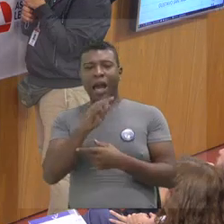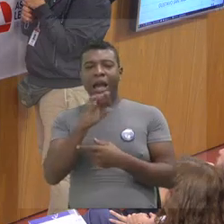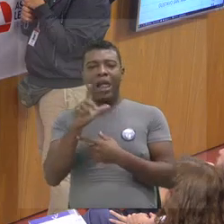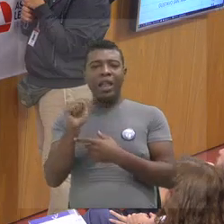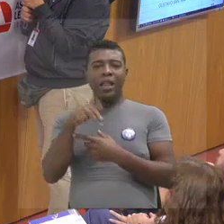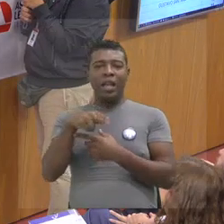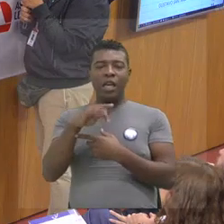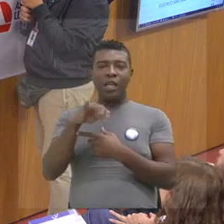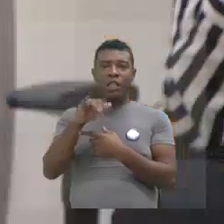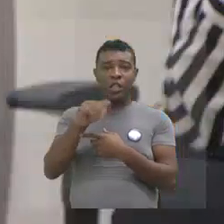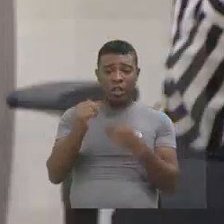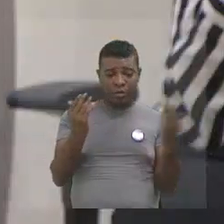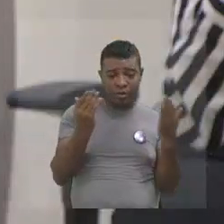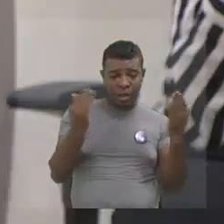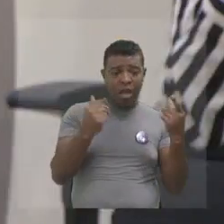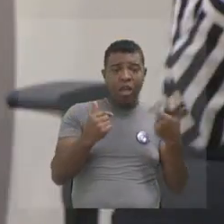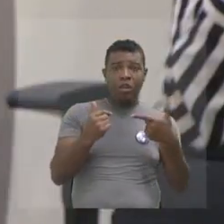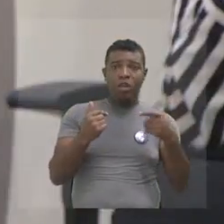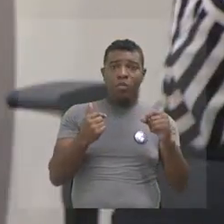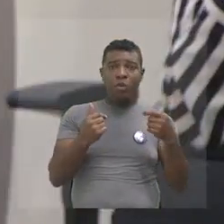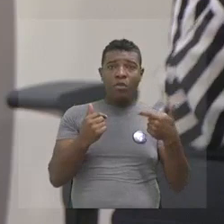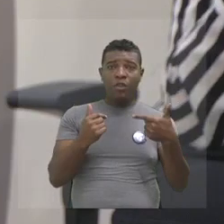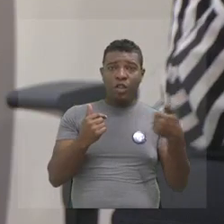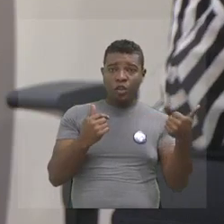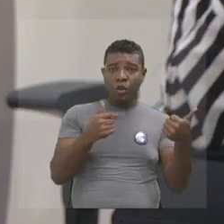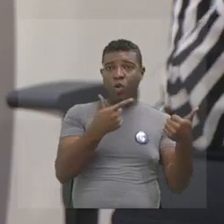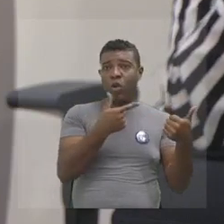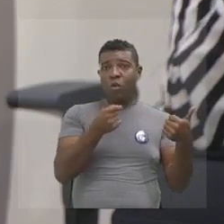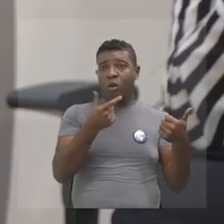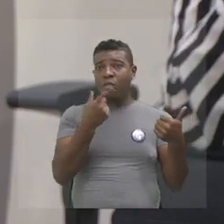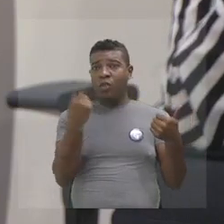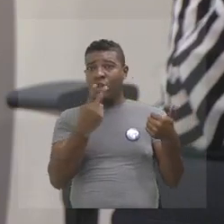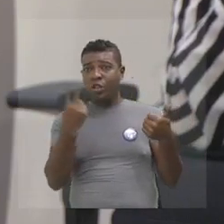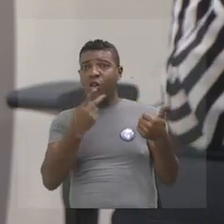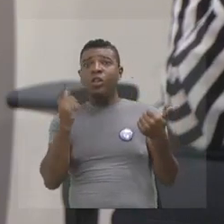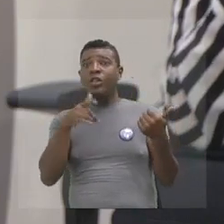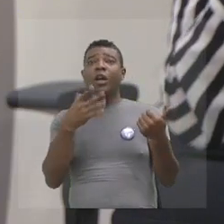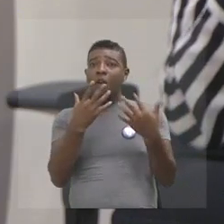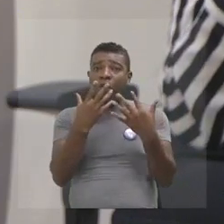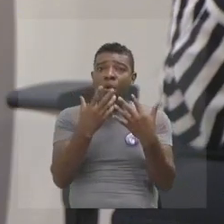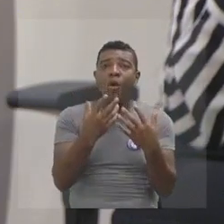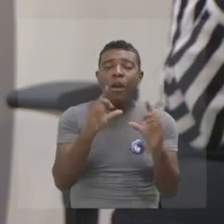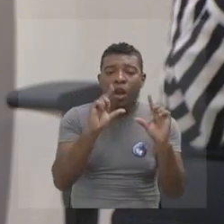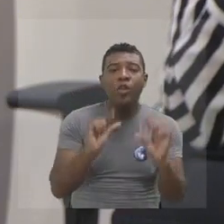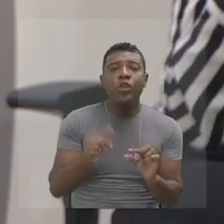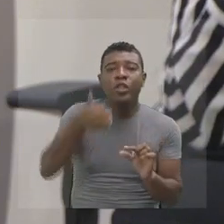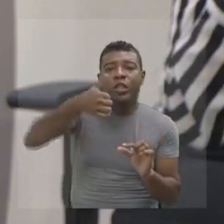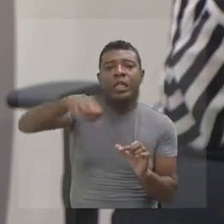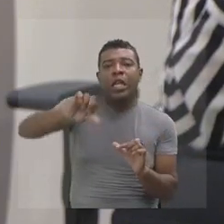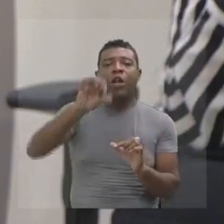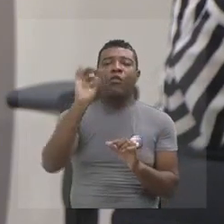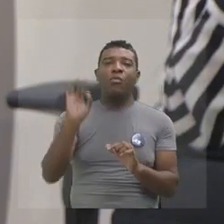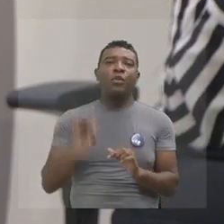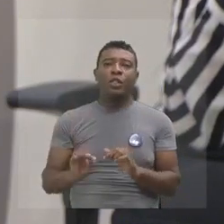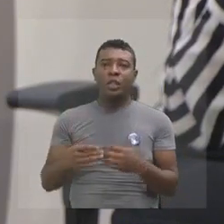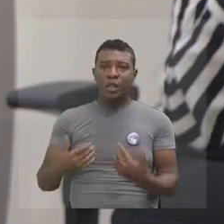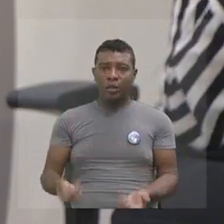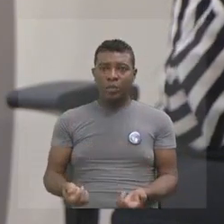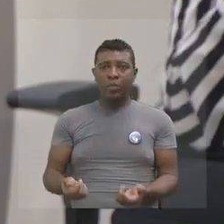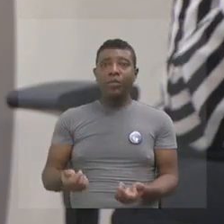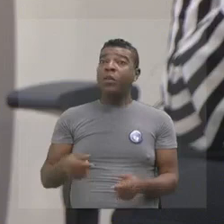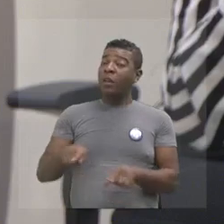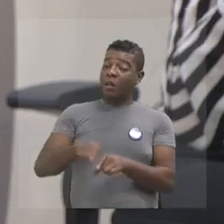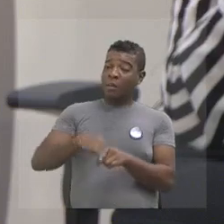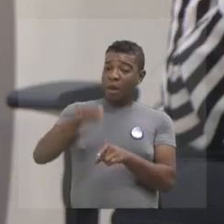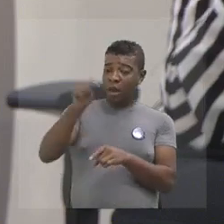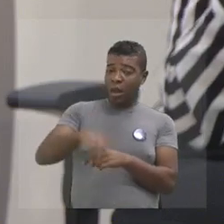2021 em relação a 2022-19% no desmatamento do bioma e lançamos recentemente uma força-tarefa